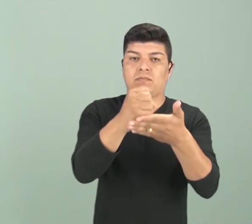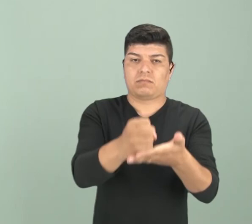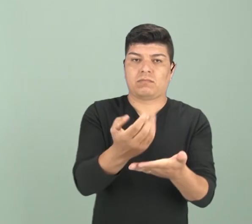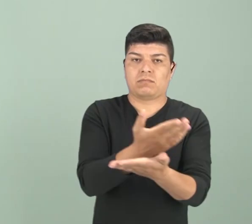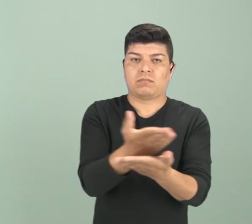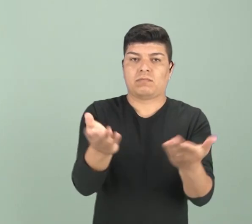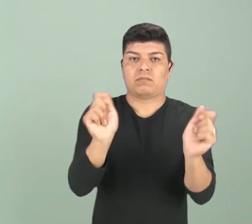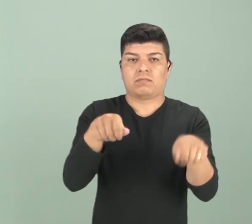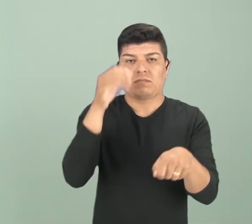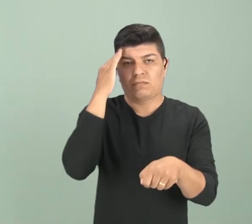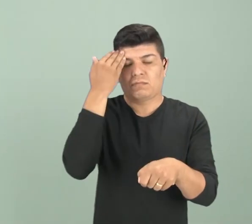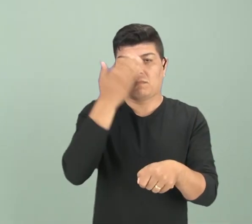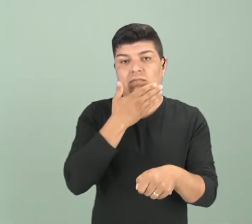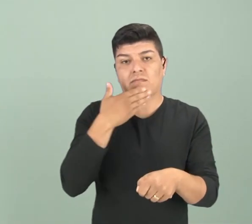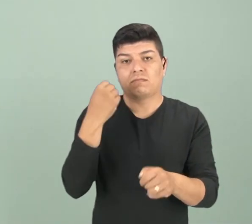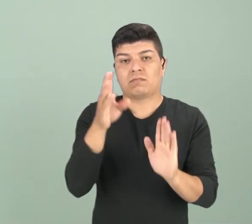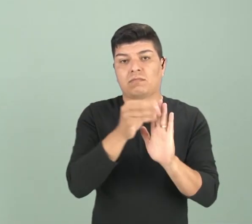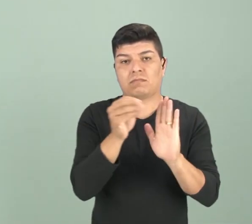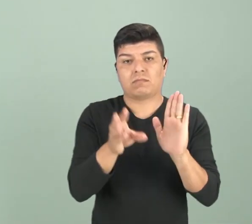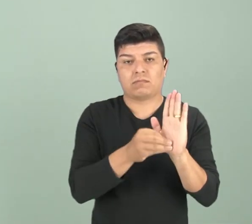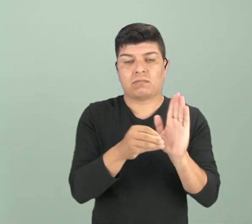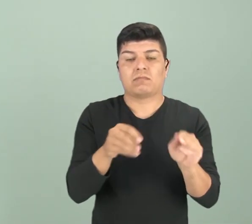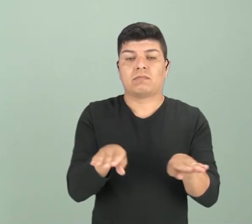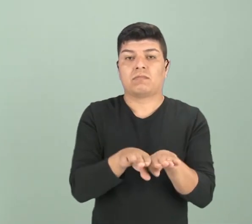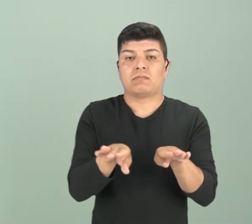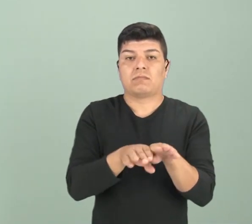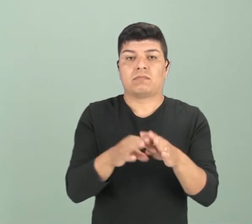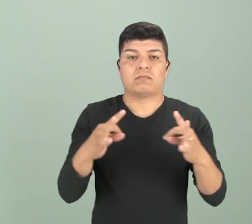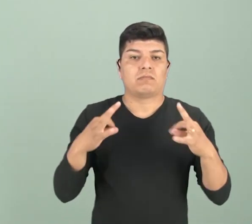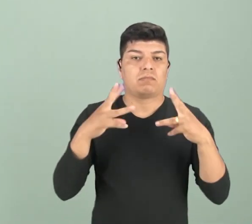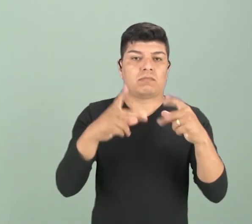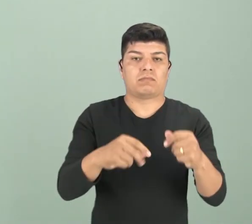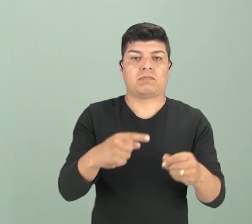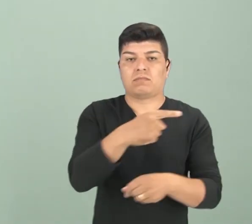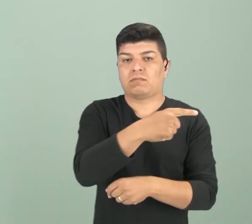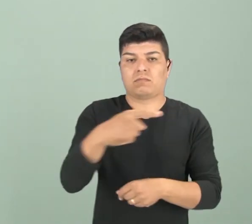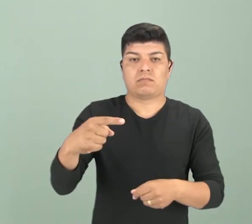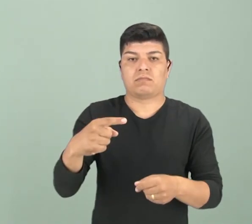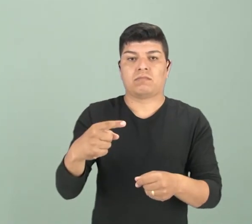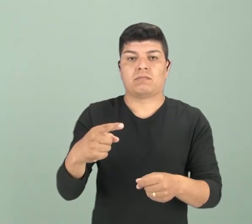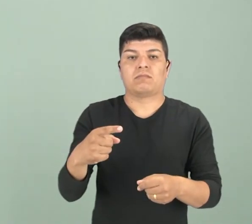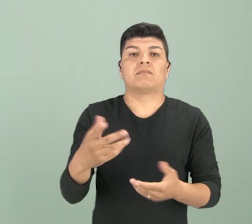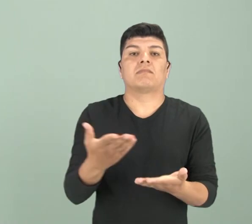de suporte para que vocês possam entender melhor o nosso conteúdo. E toda